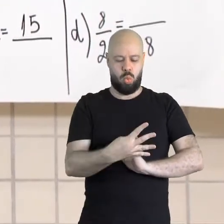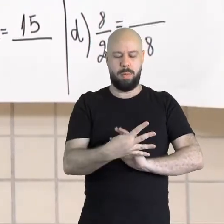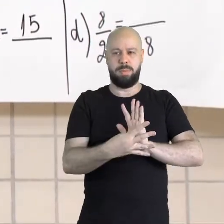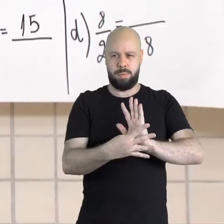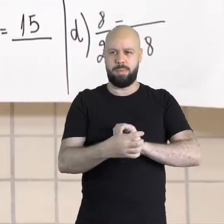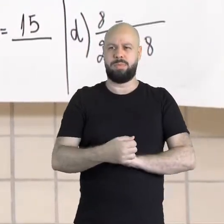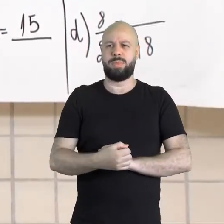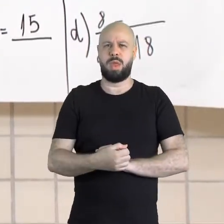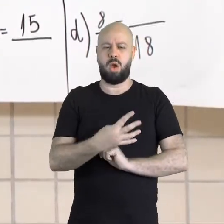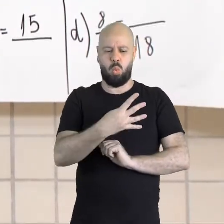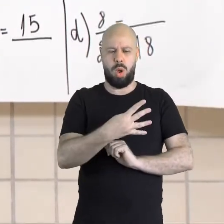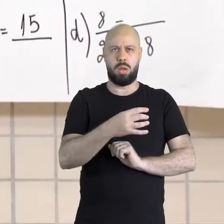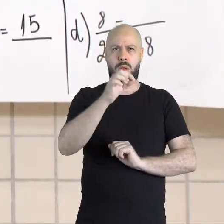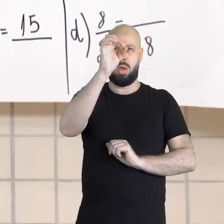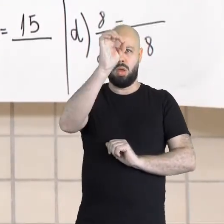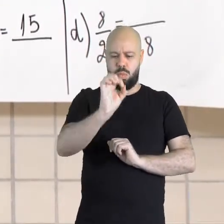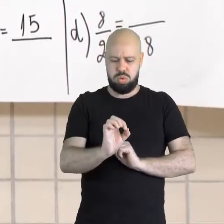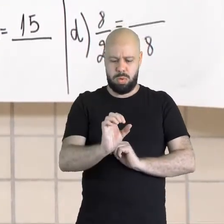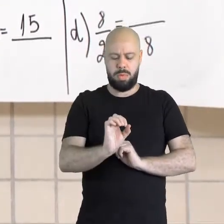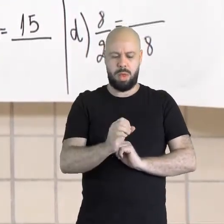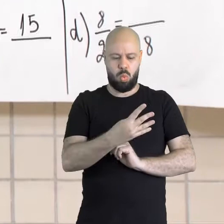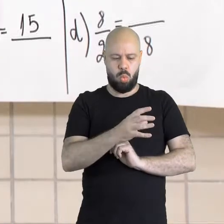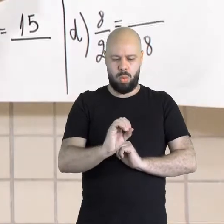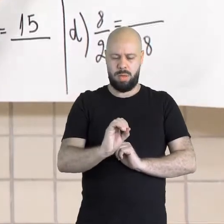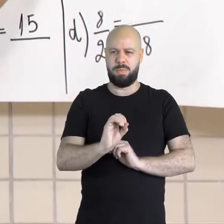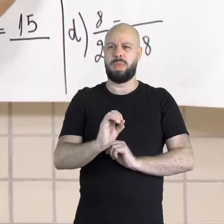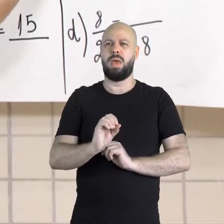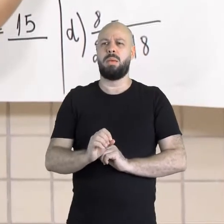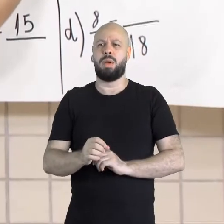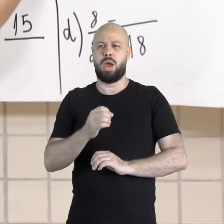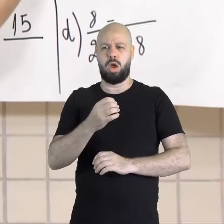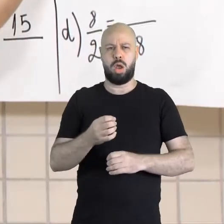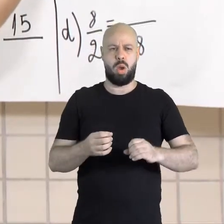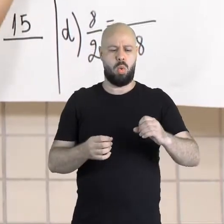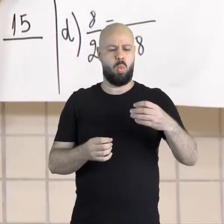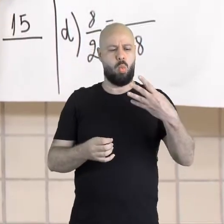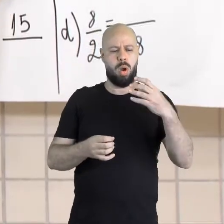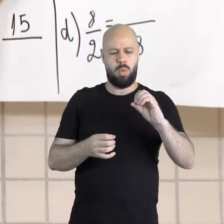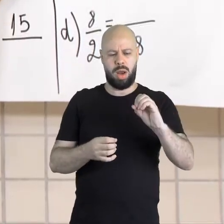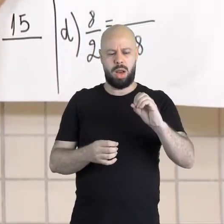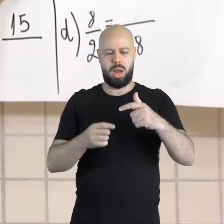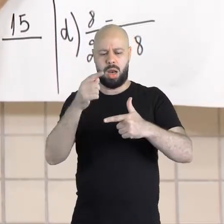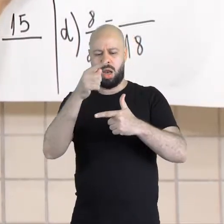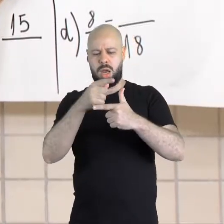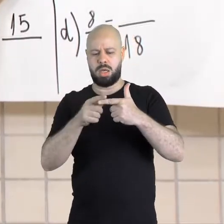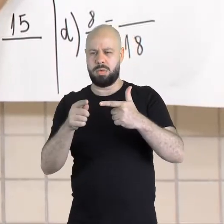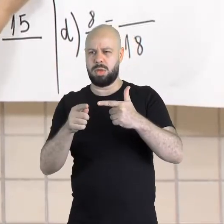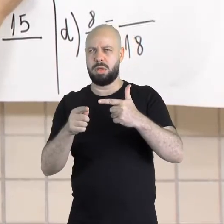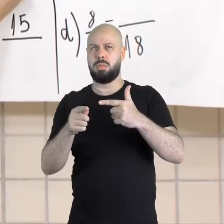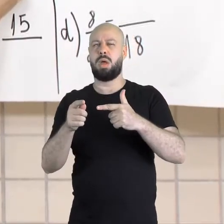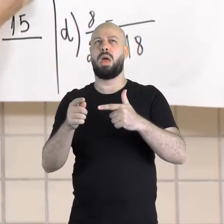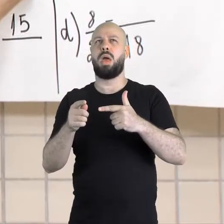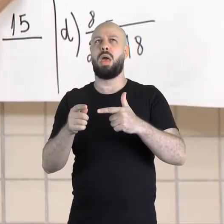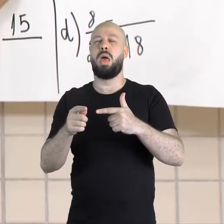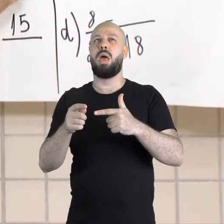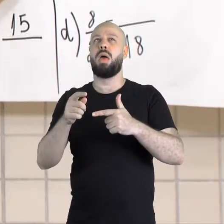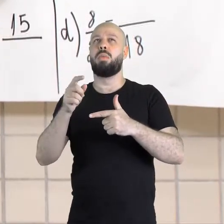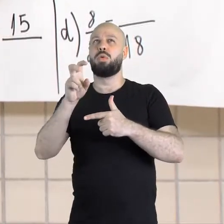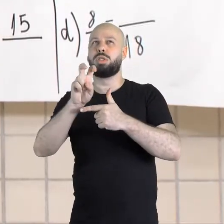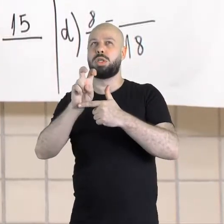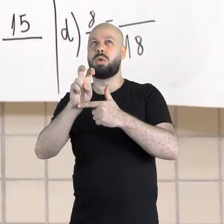Na tabuada dos 5, 40, eu tenho 8, porque 5 vezes 8, 40. 40 menos